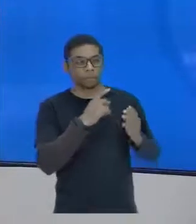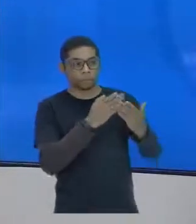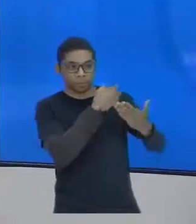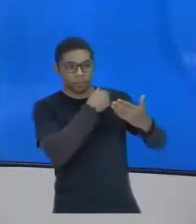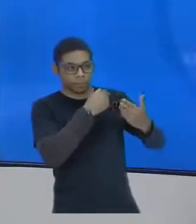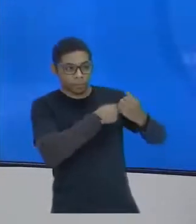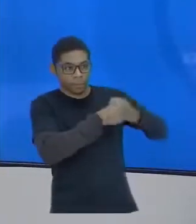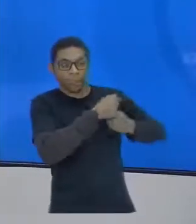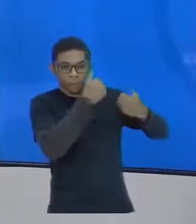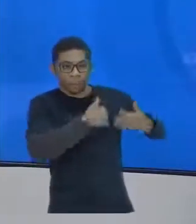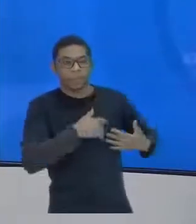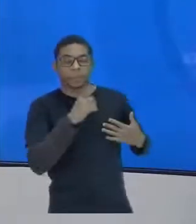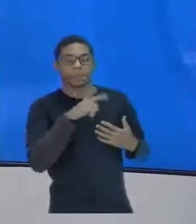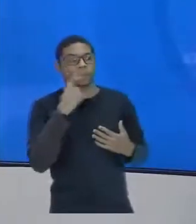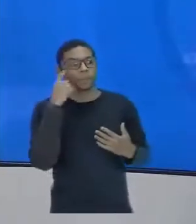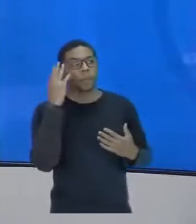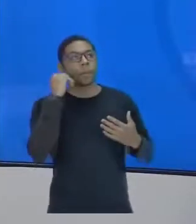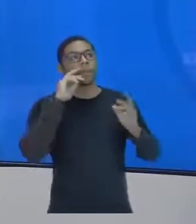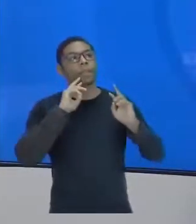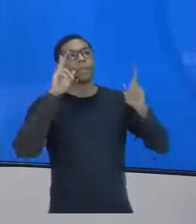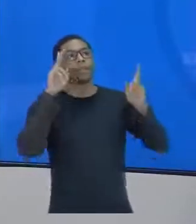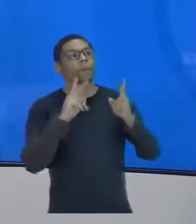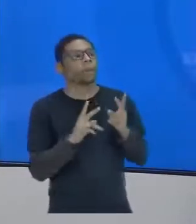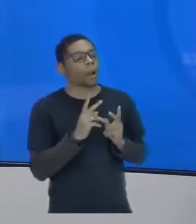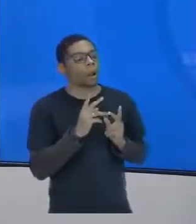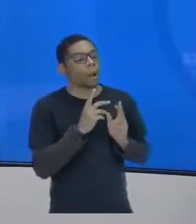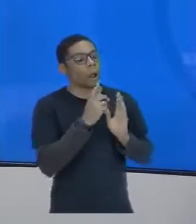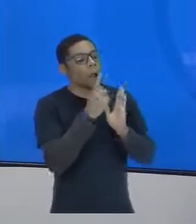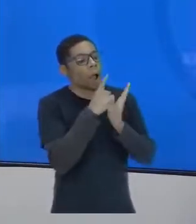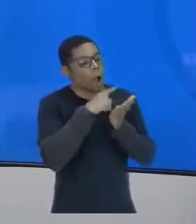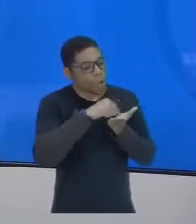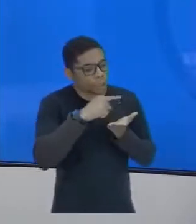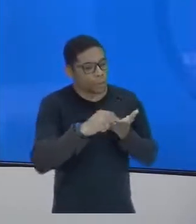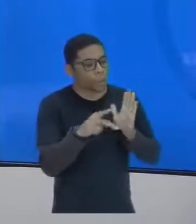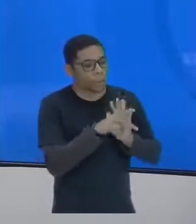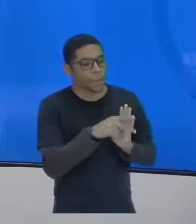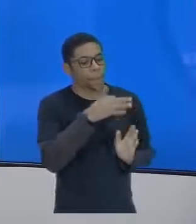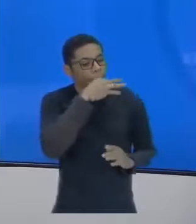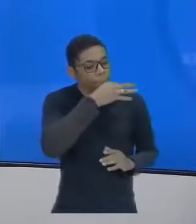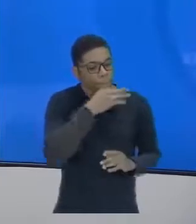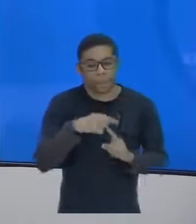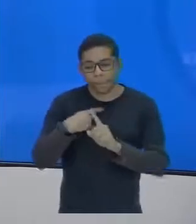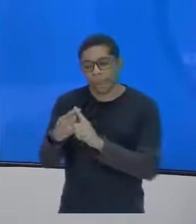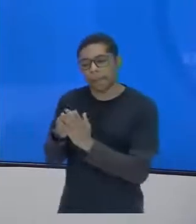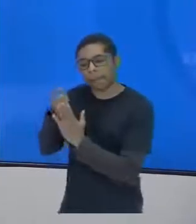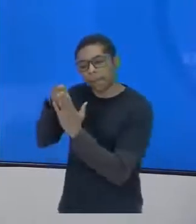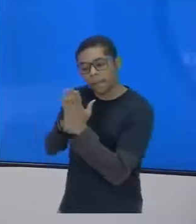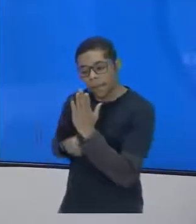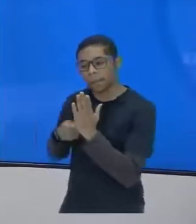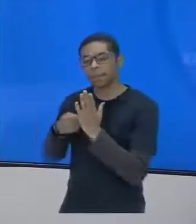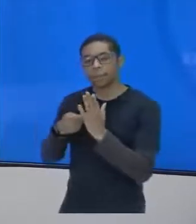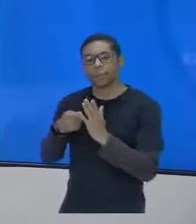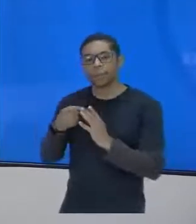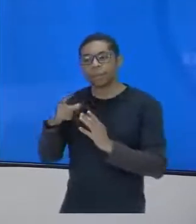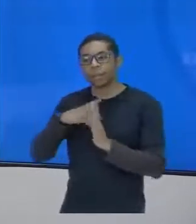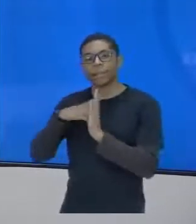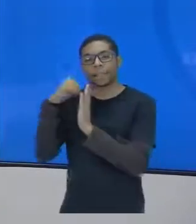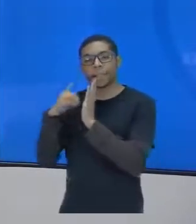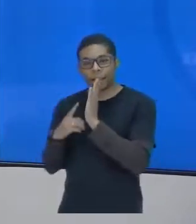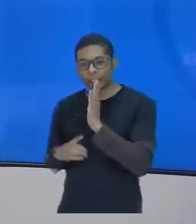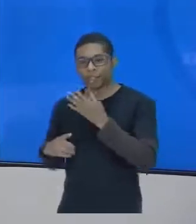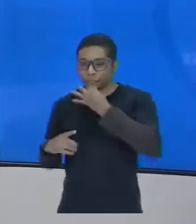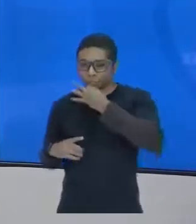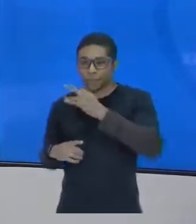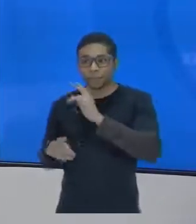Deus, que foi Qual é a diferença entre um artigo de opinião e um texto dissertativo argumentativo cobrado no Enem? Olha só, aqui em geral